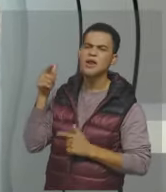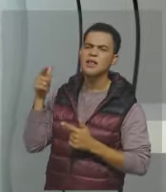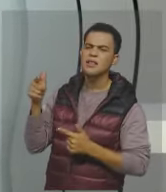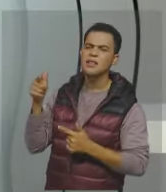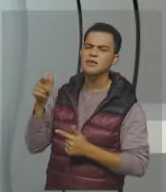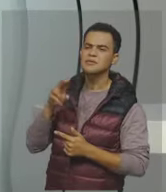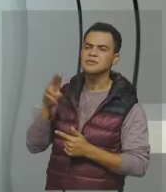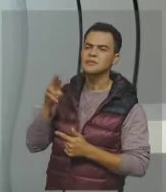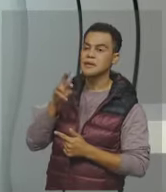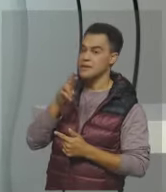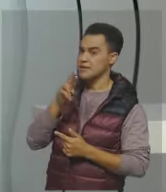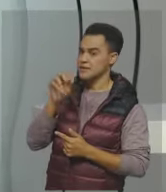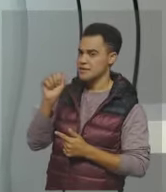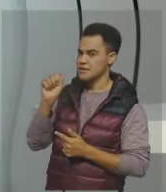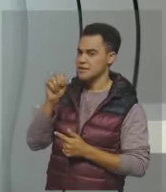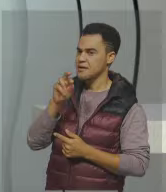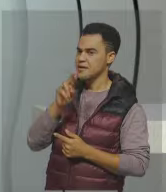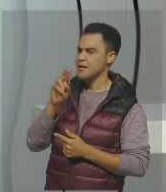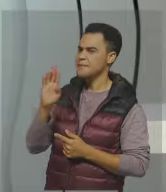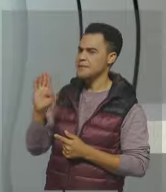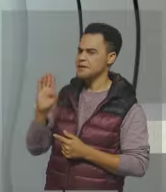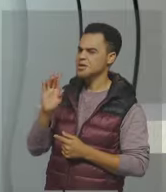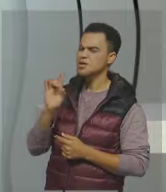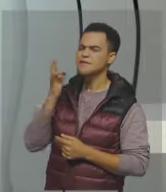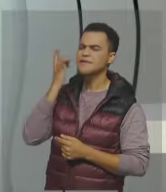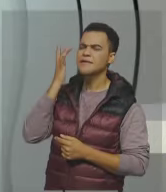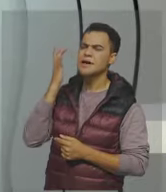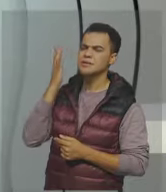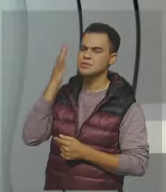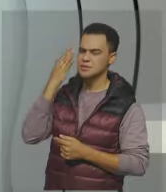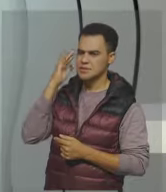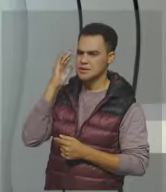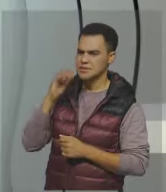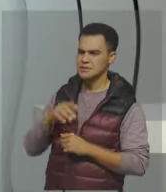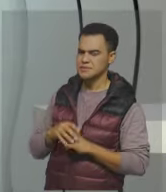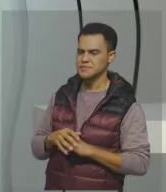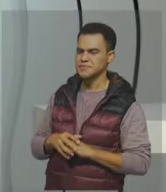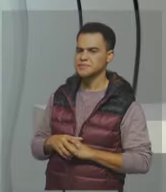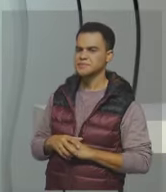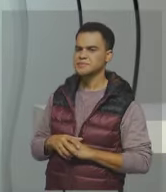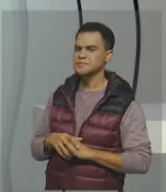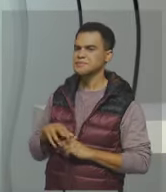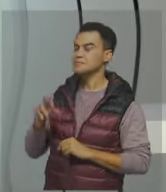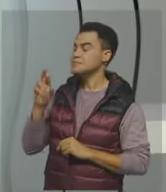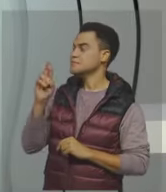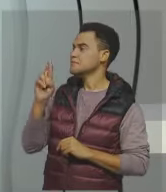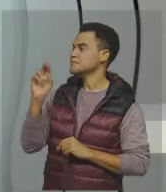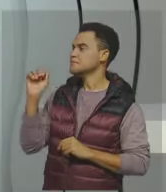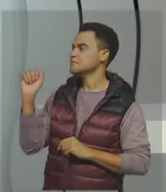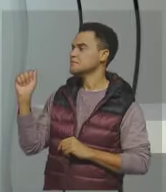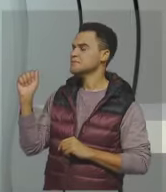para ficar um pouco mais fácil de compreender. Então, RA seria